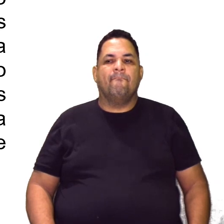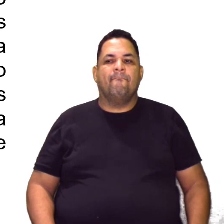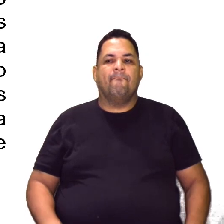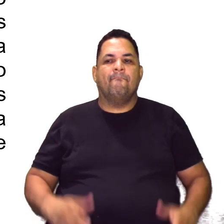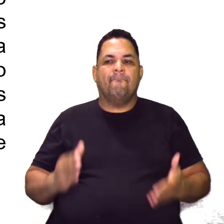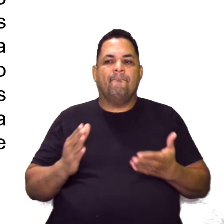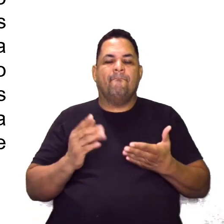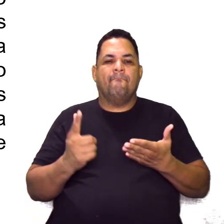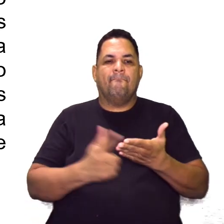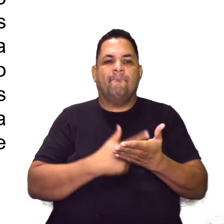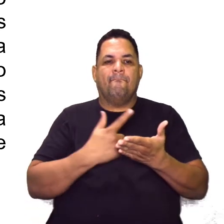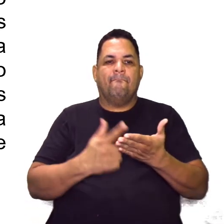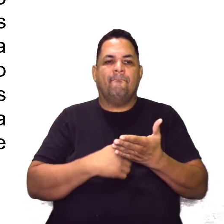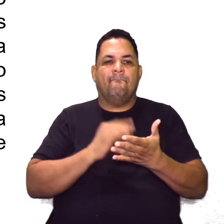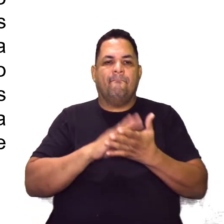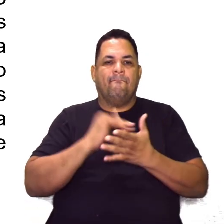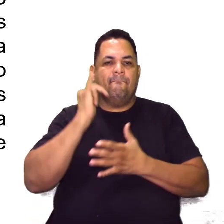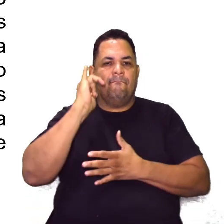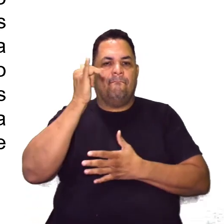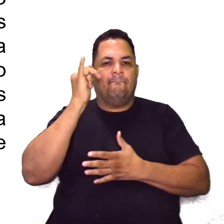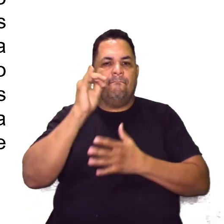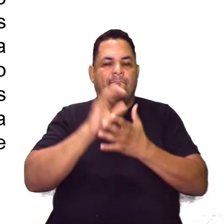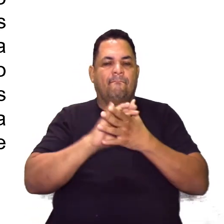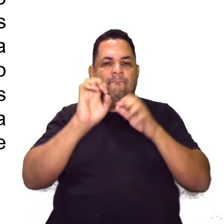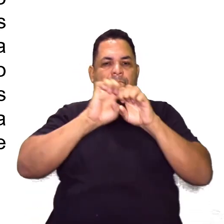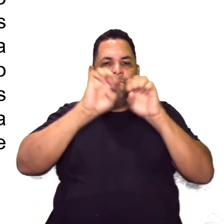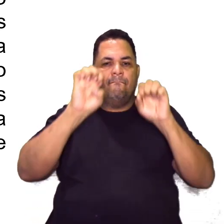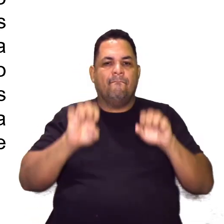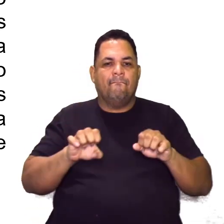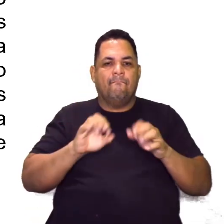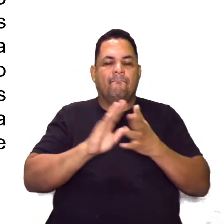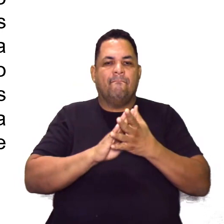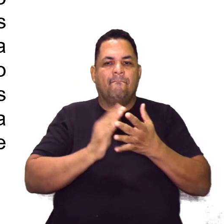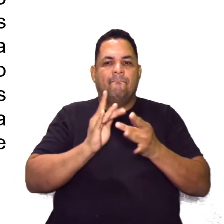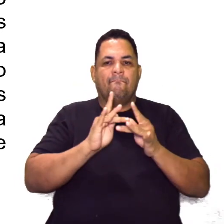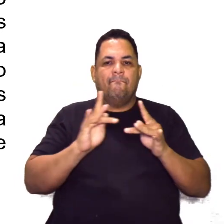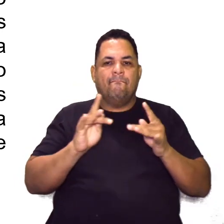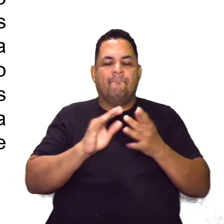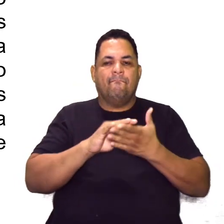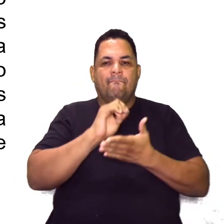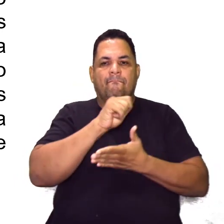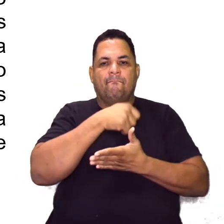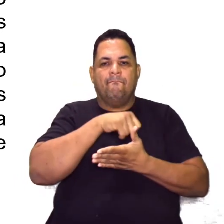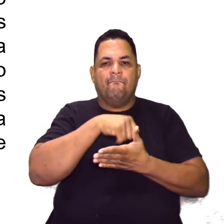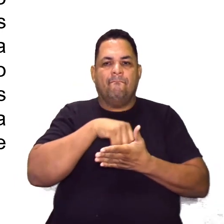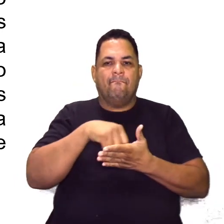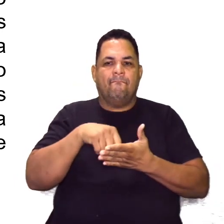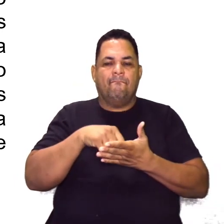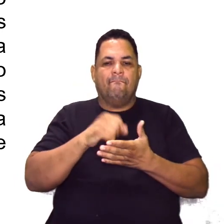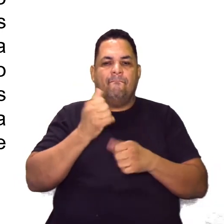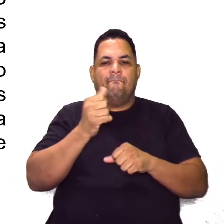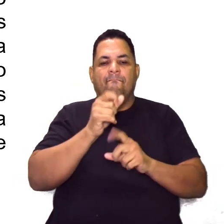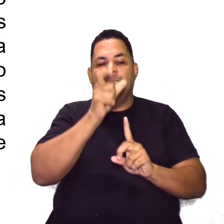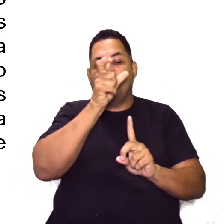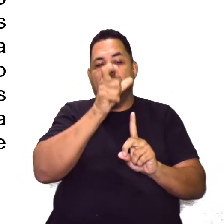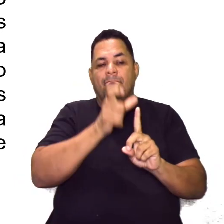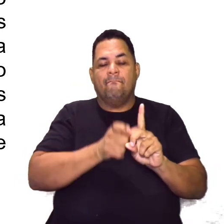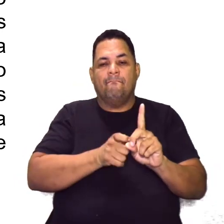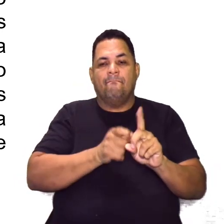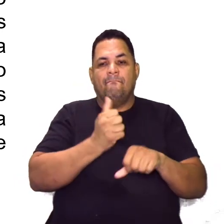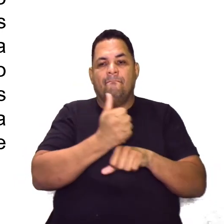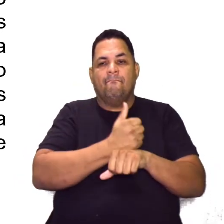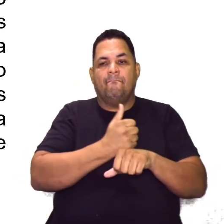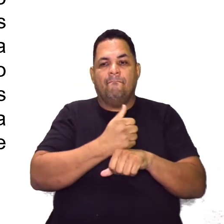Em seu livro de contos, O Sistema Periódico, o escritor italiano